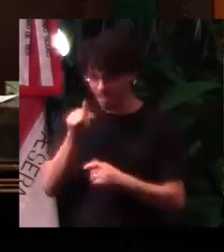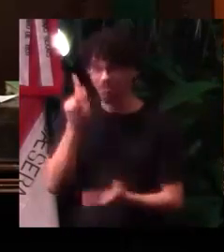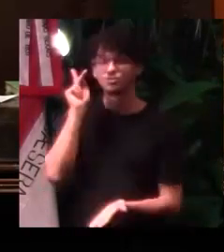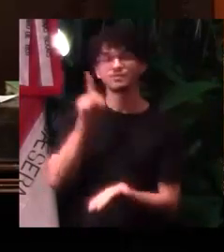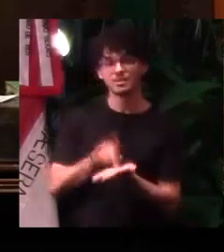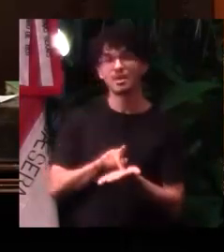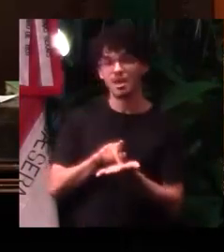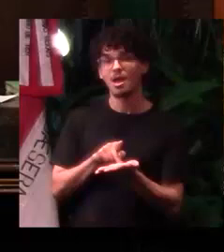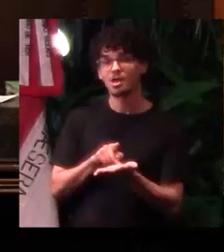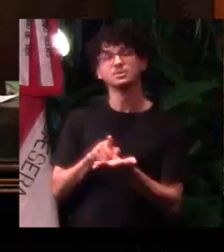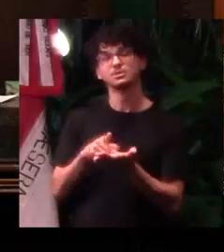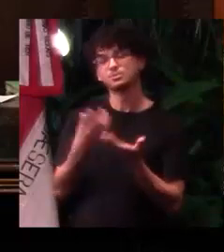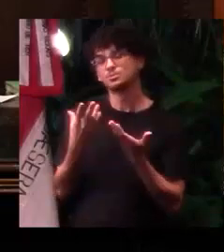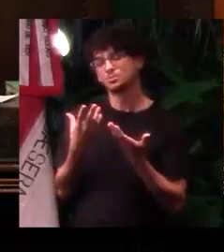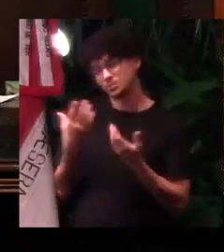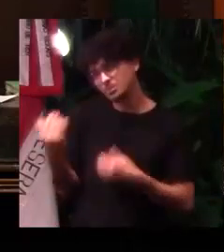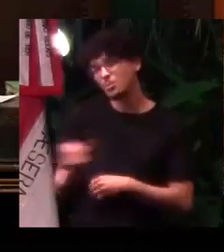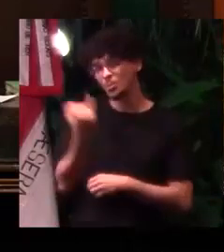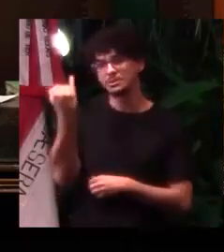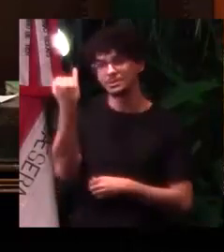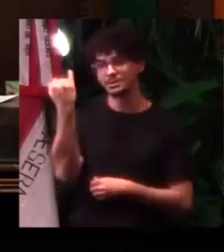tornaram muito importante